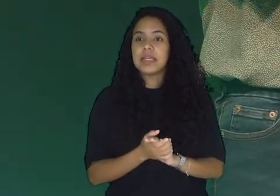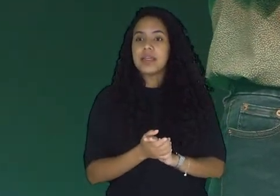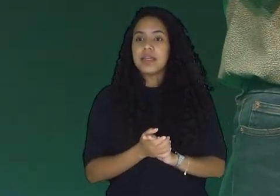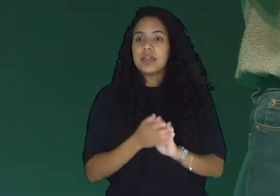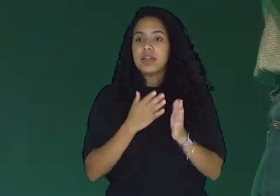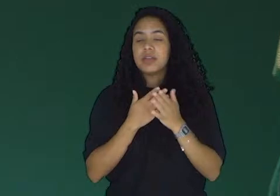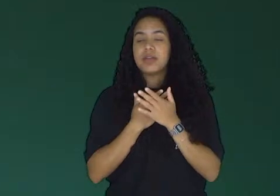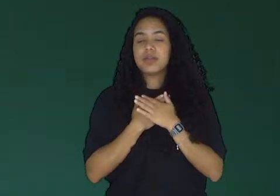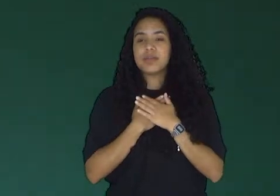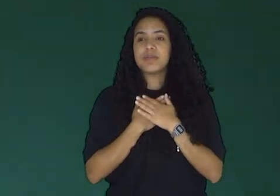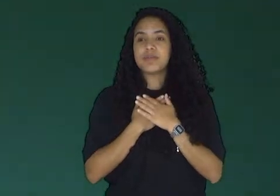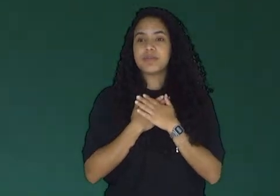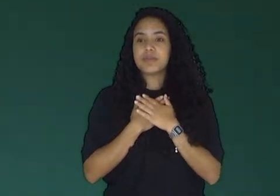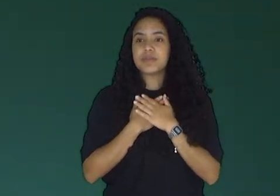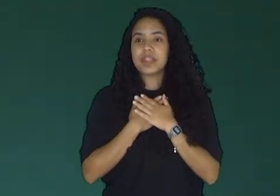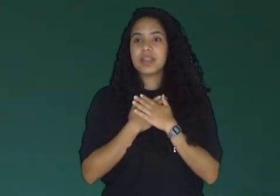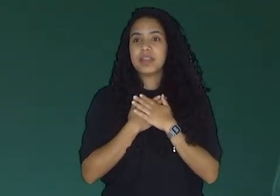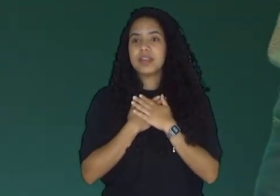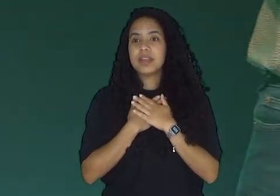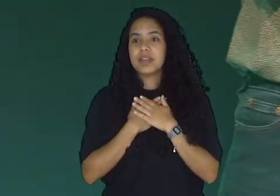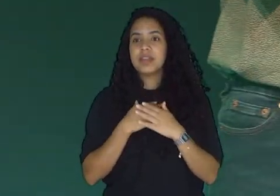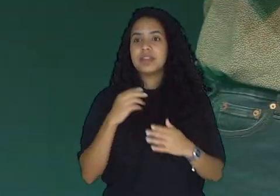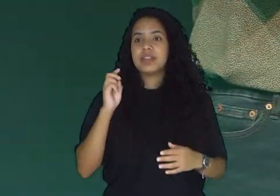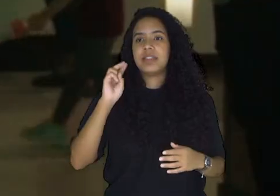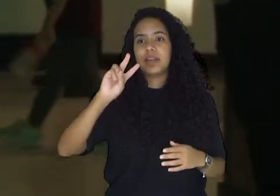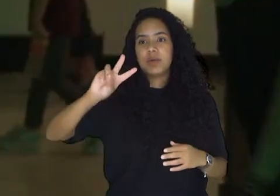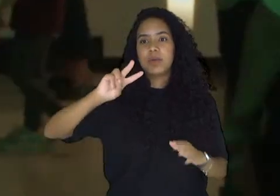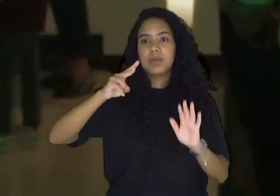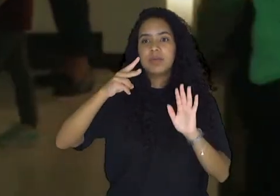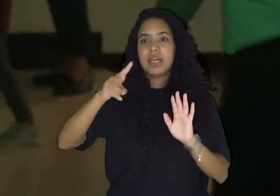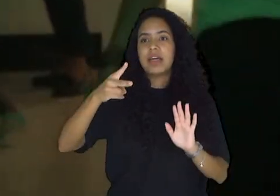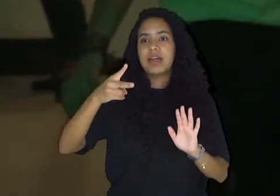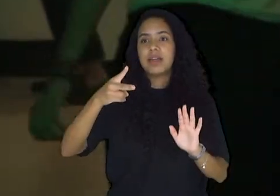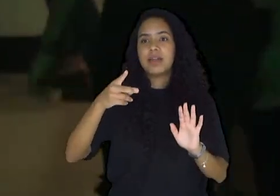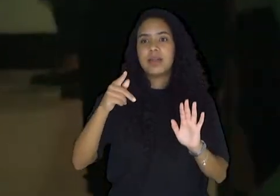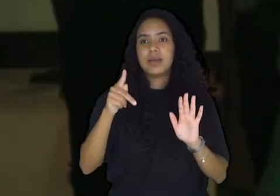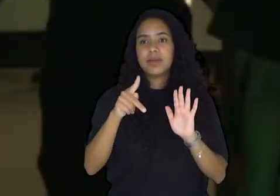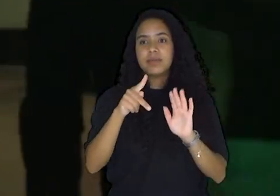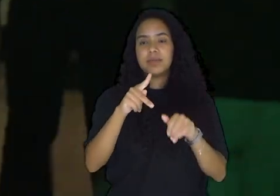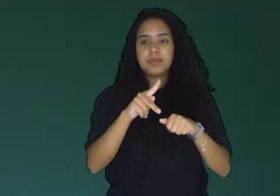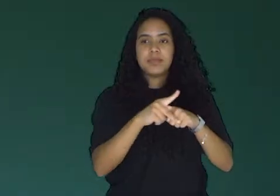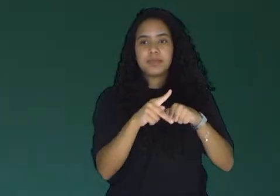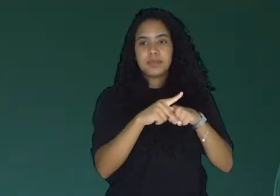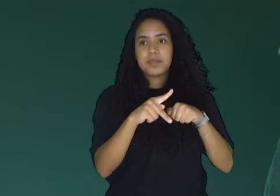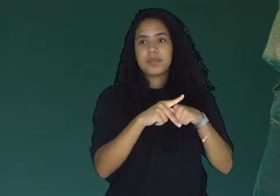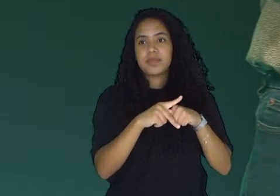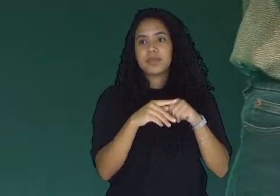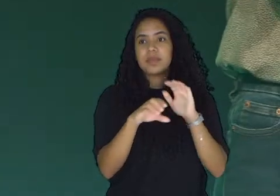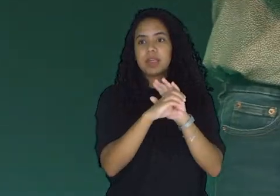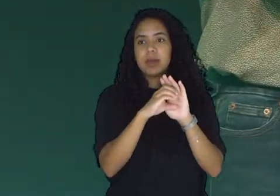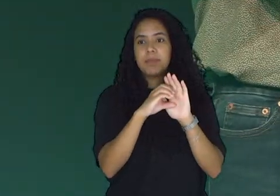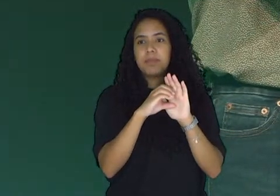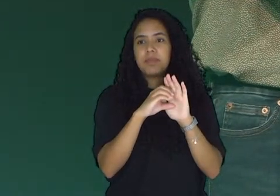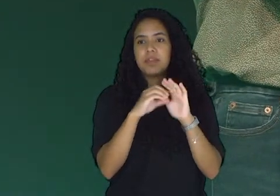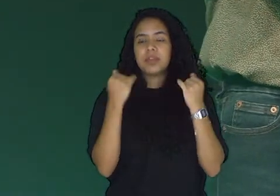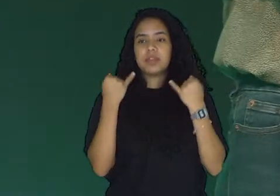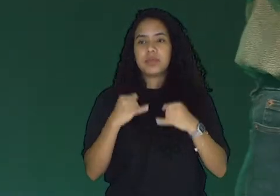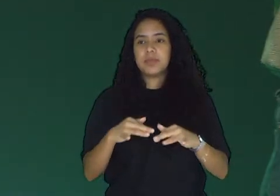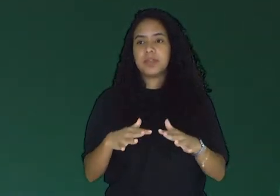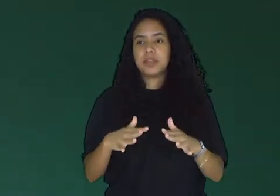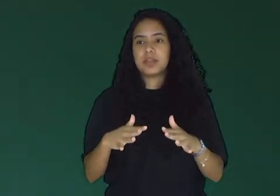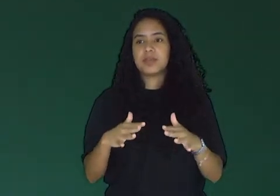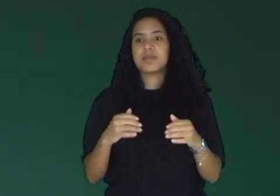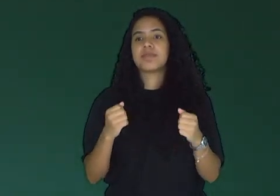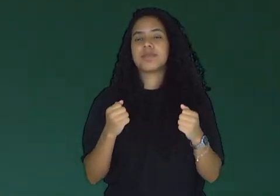Segundo Pedro capítulo 1, versículo 3, está escrito: como o seu divino poder nos